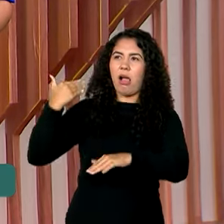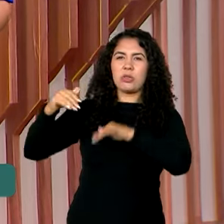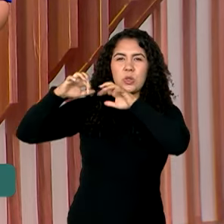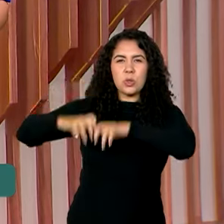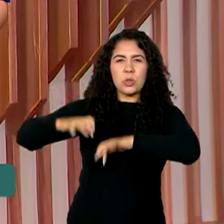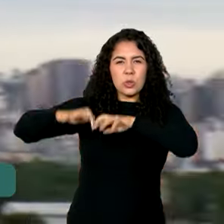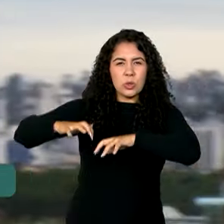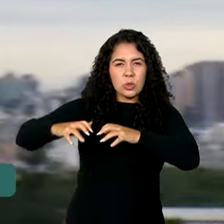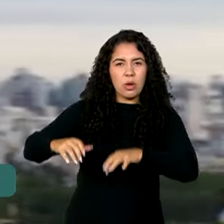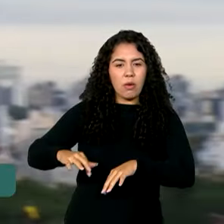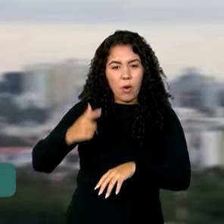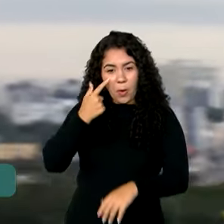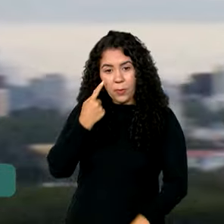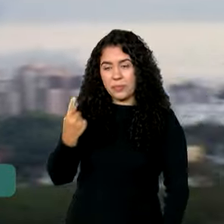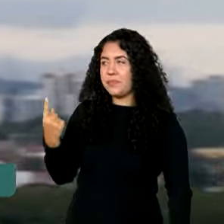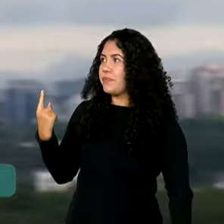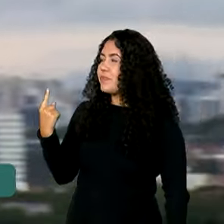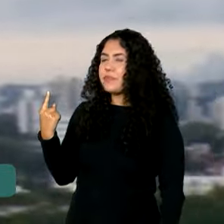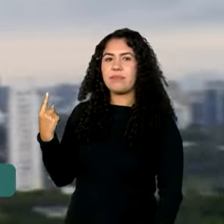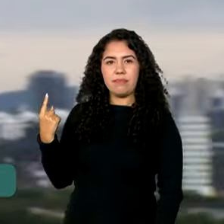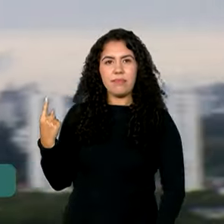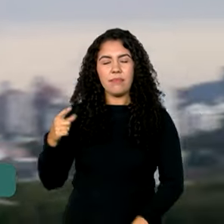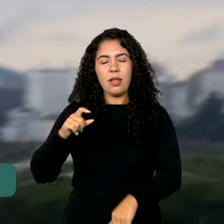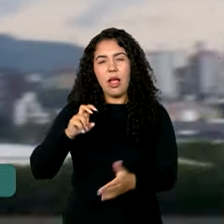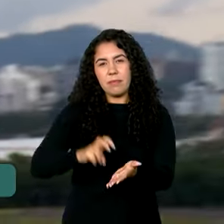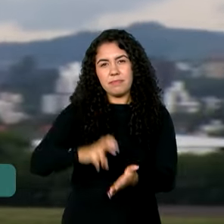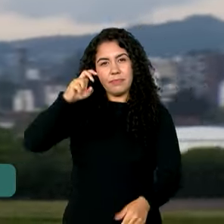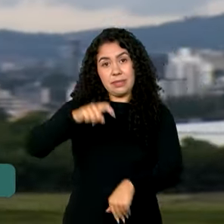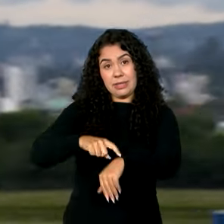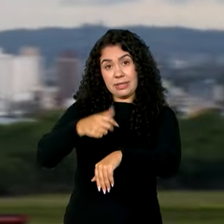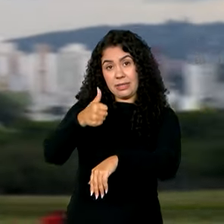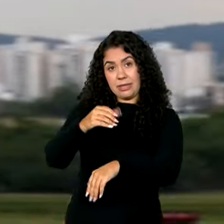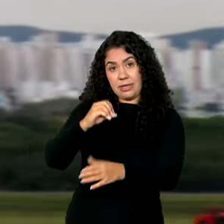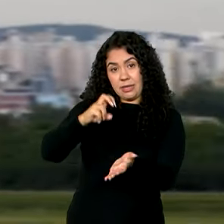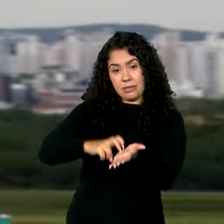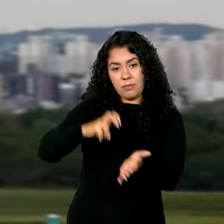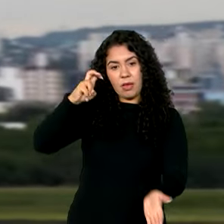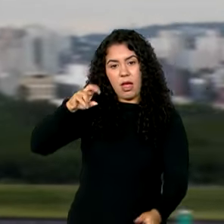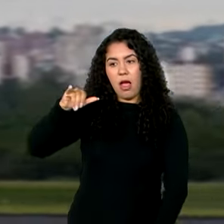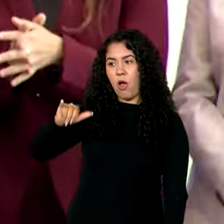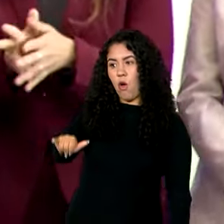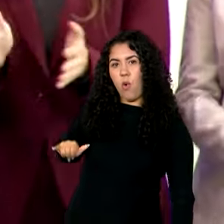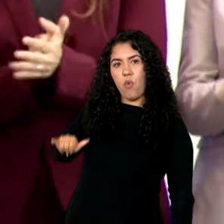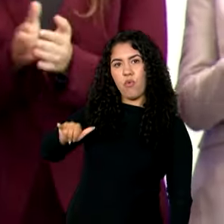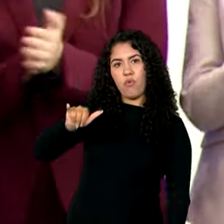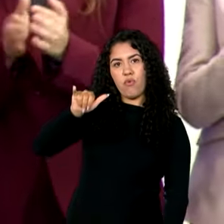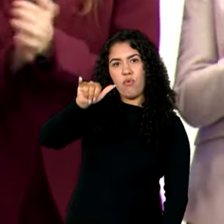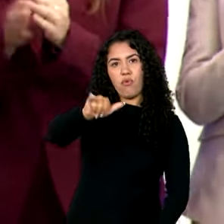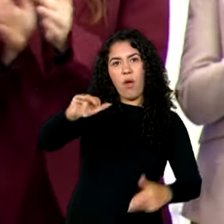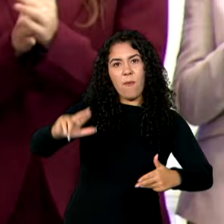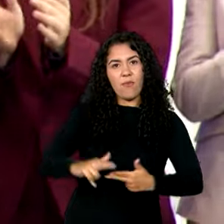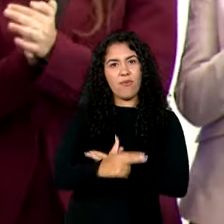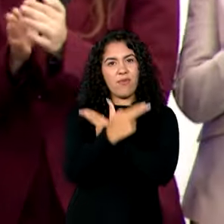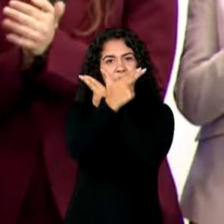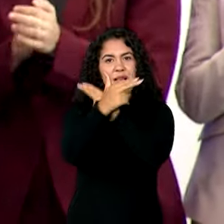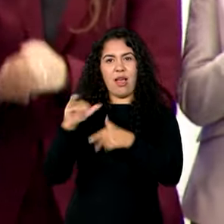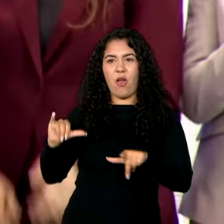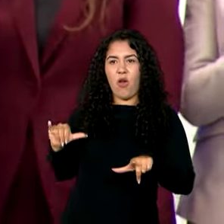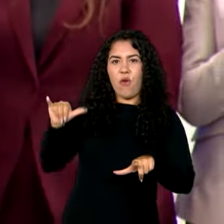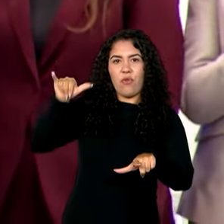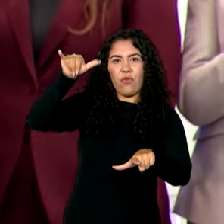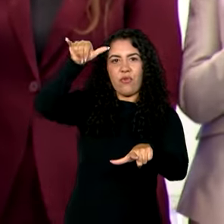maio. Pouco antes das 10 horas da manhã, o avião da Força Aérea Brasileira pousou, trazendo a bordo